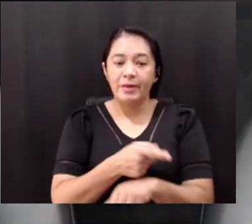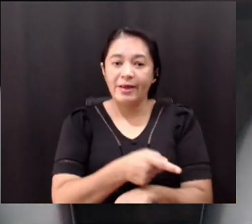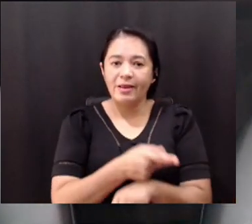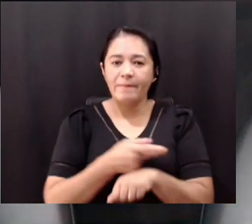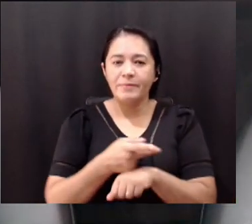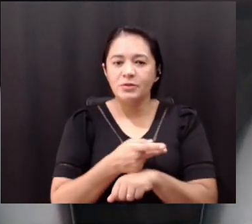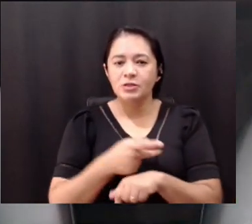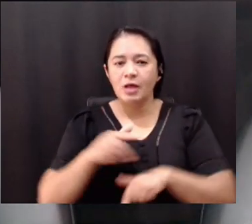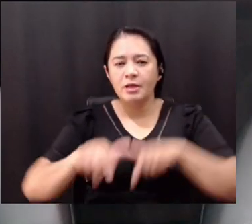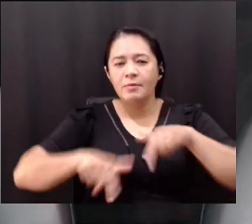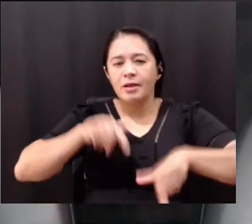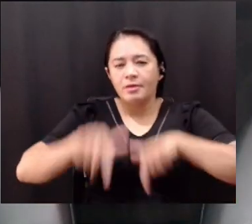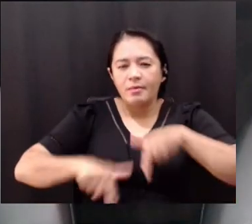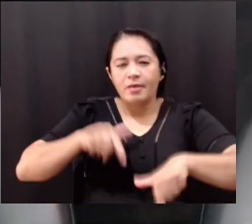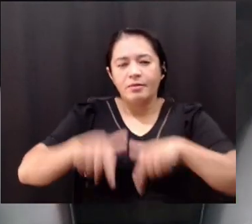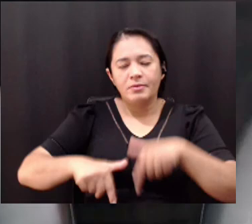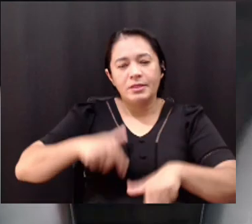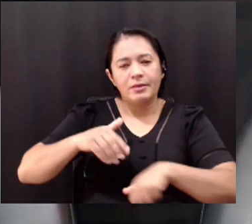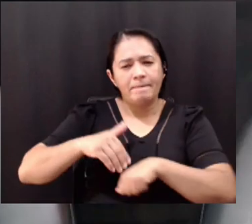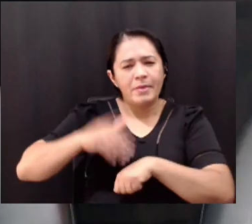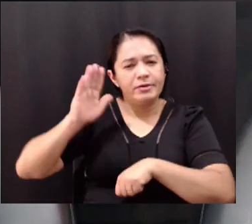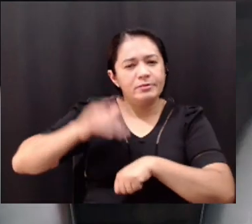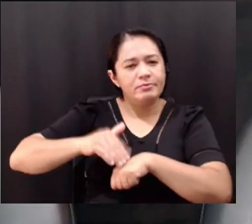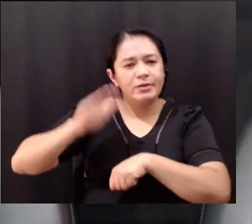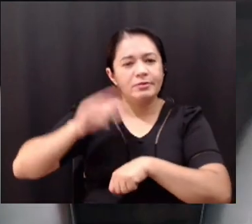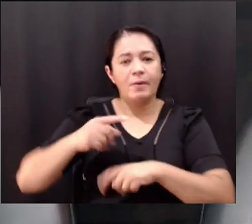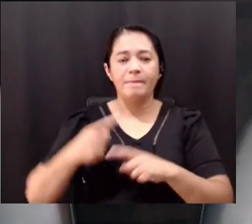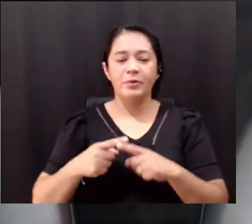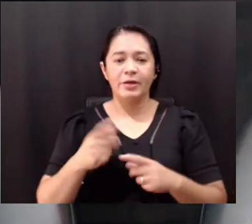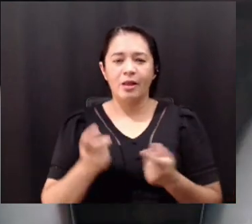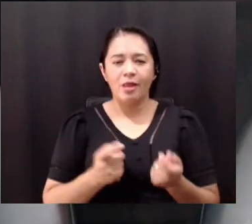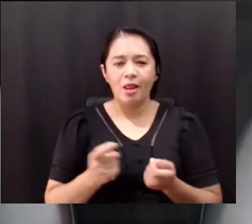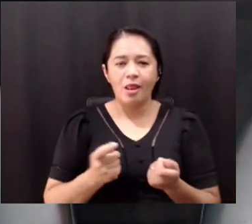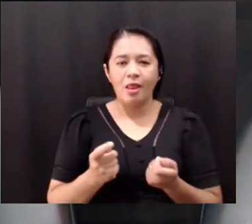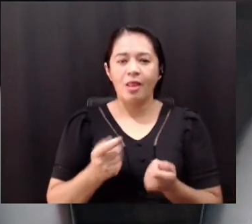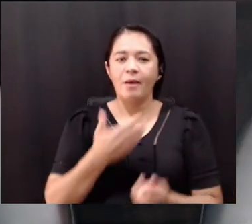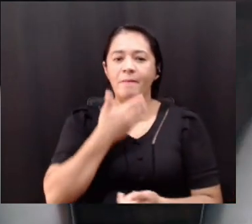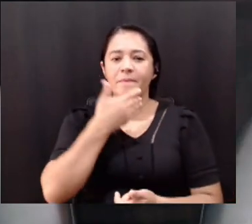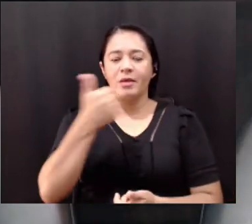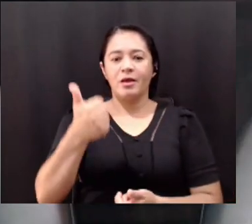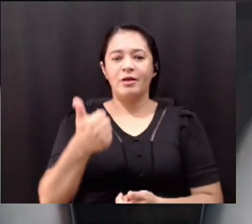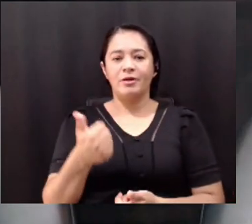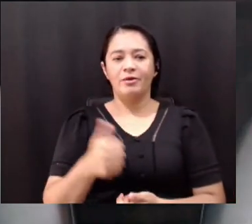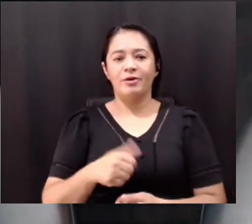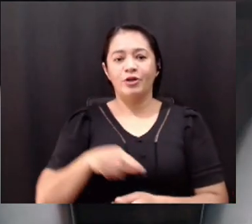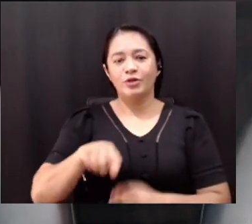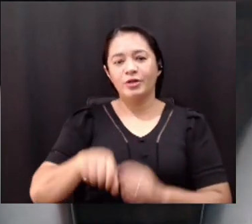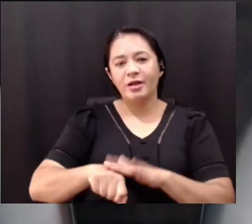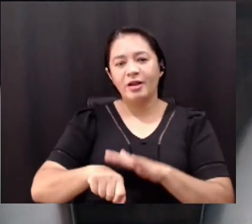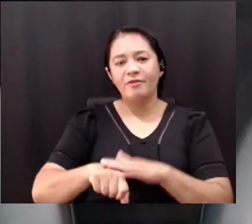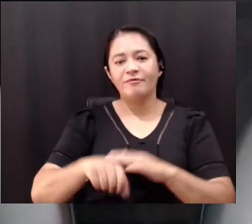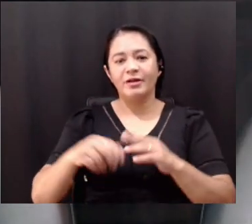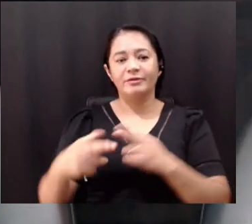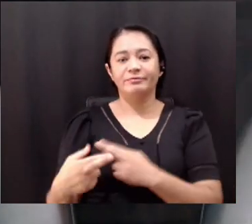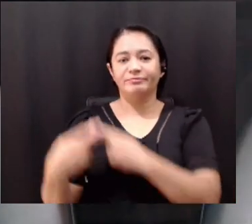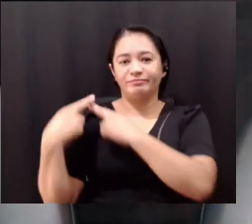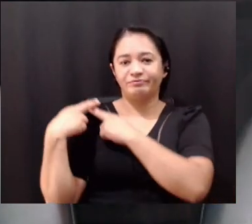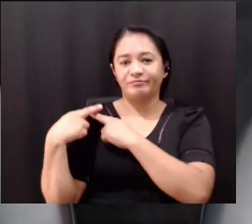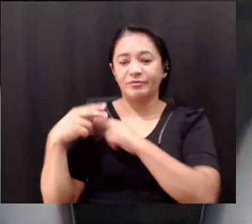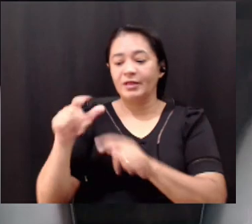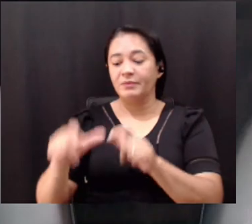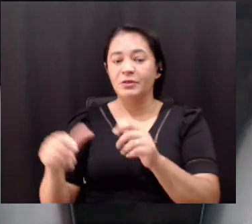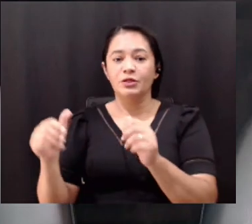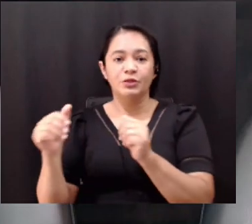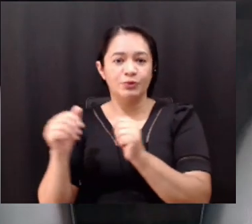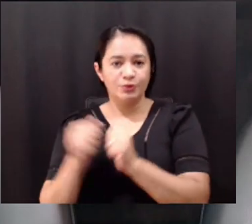onde ela supostamente tem um controle maior daquilo que ela faz, das funções ou das pessoas que estão ali ao